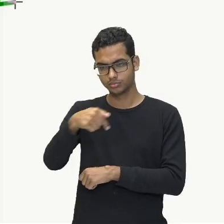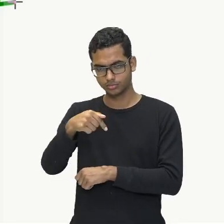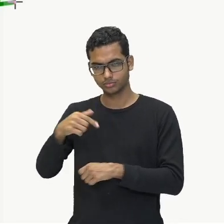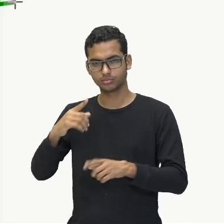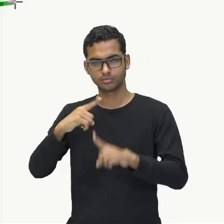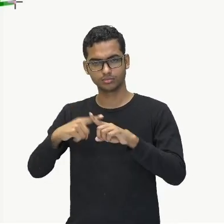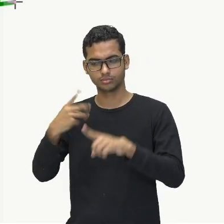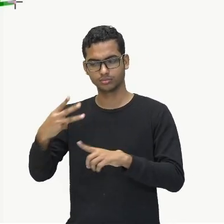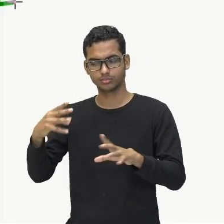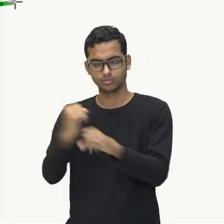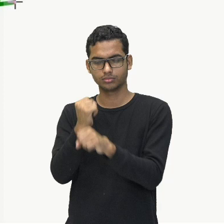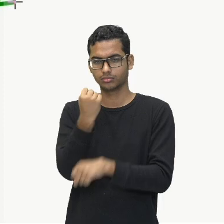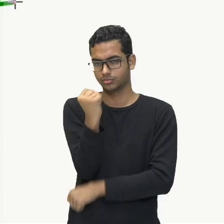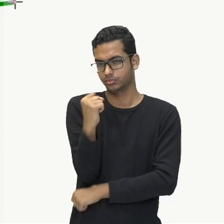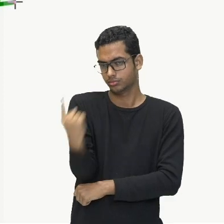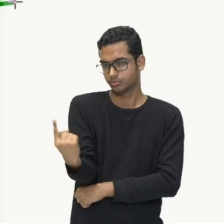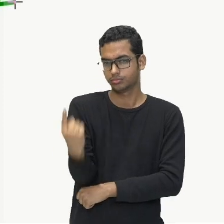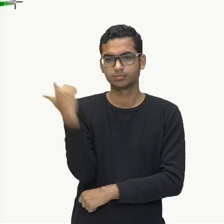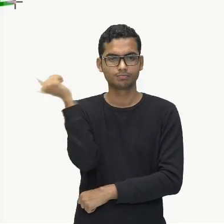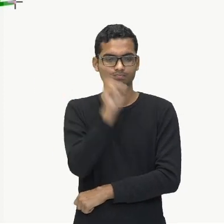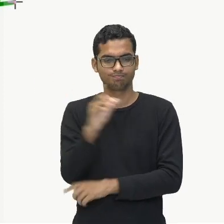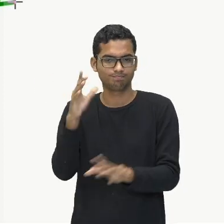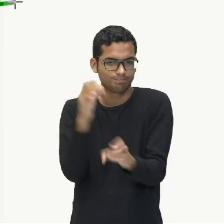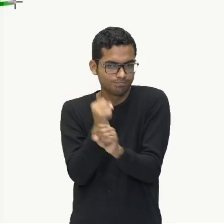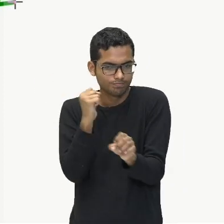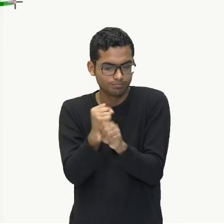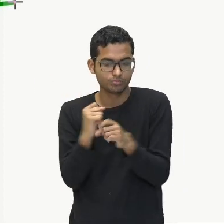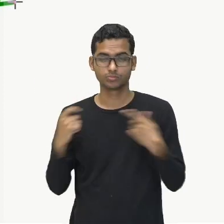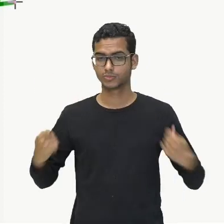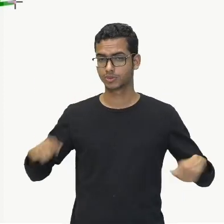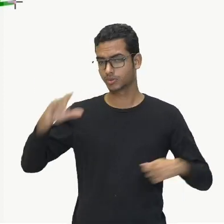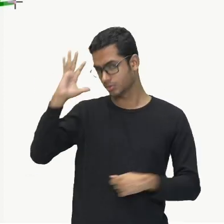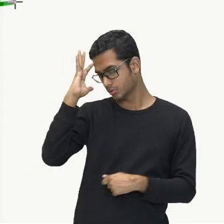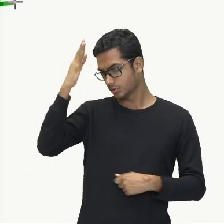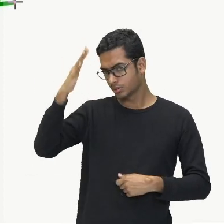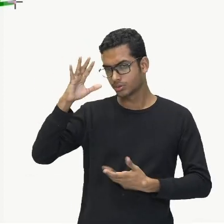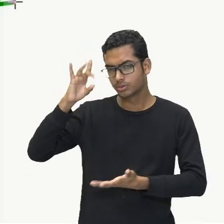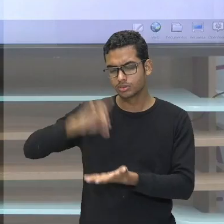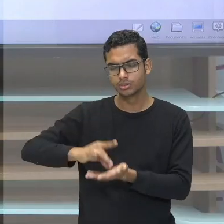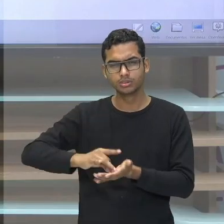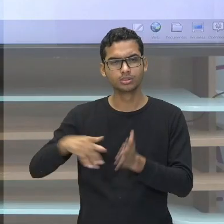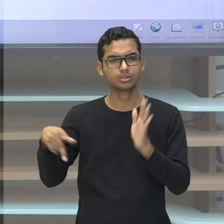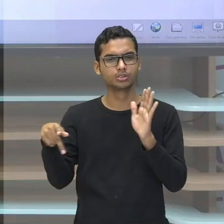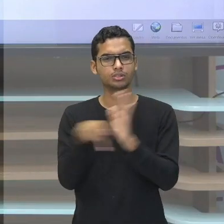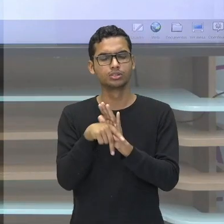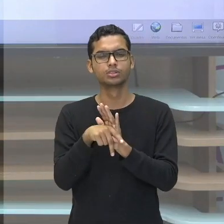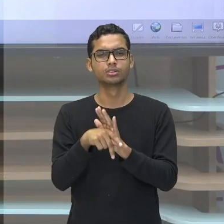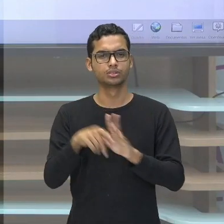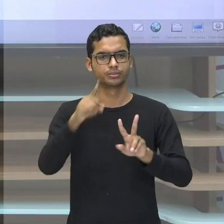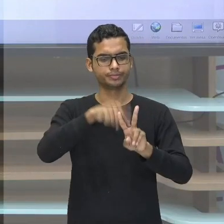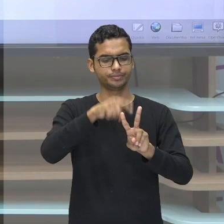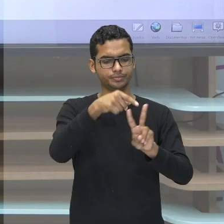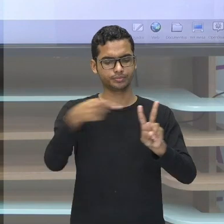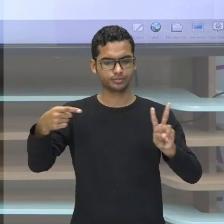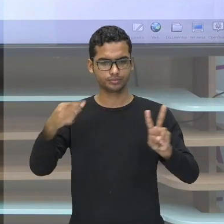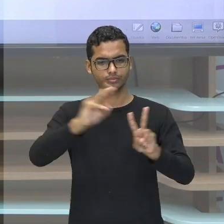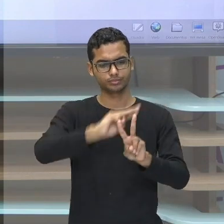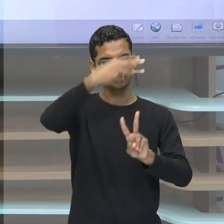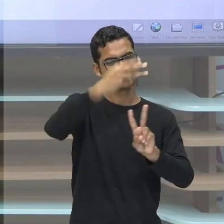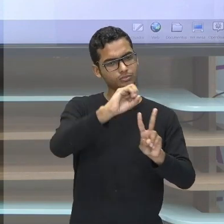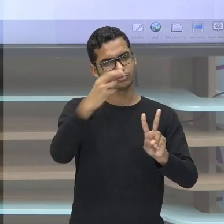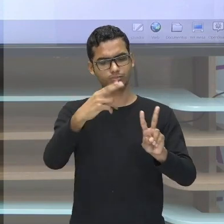quando a gente tiver esse tipo de situação em que a gente precisa resolver uma raiz cúbica ou uma raiz quarta.